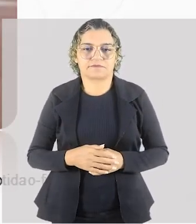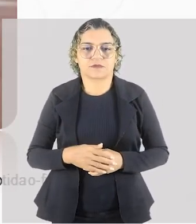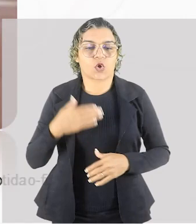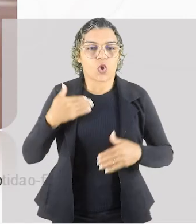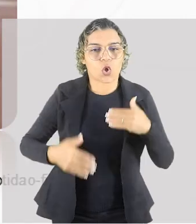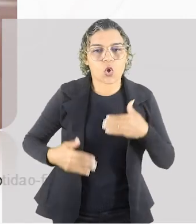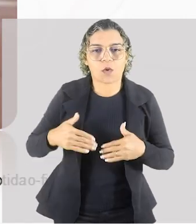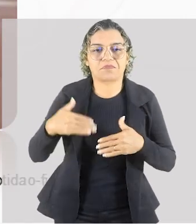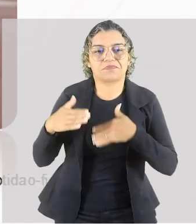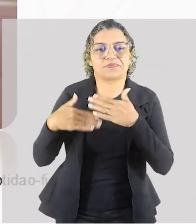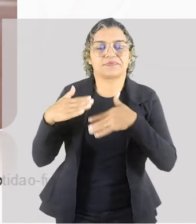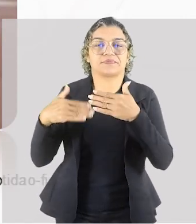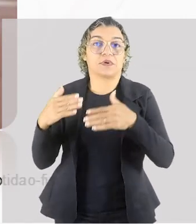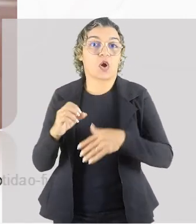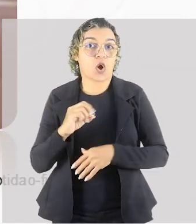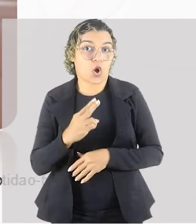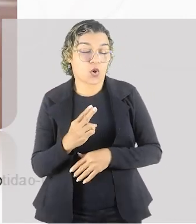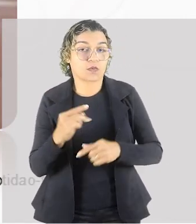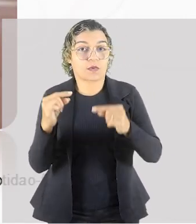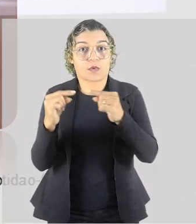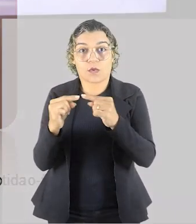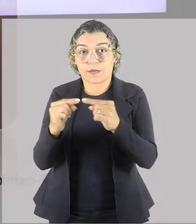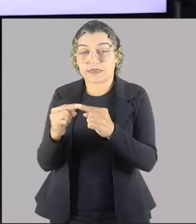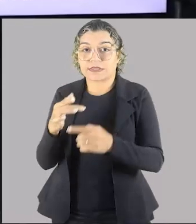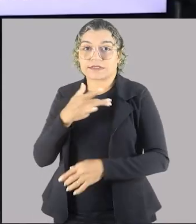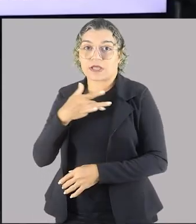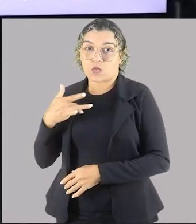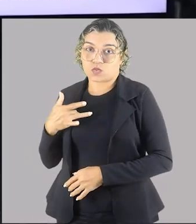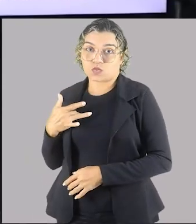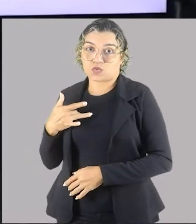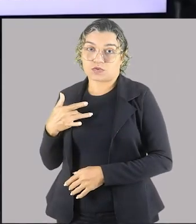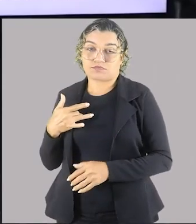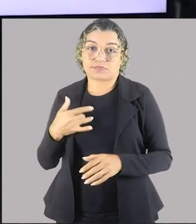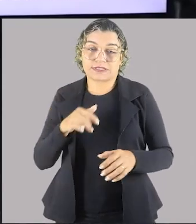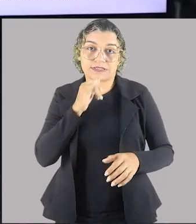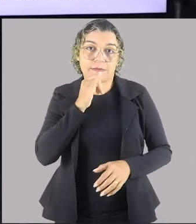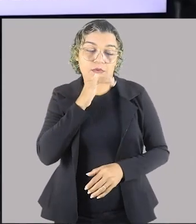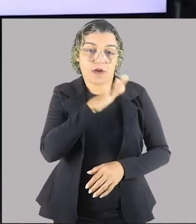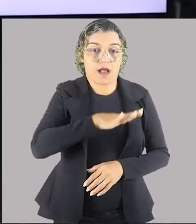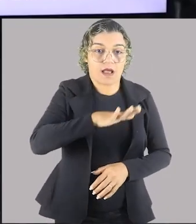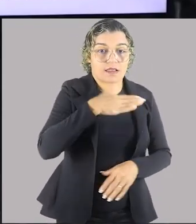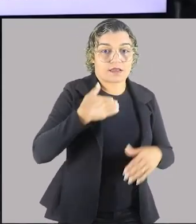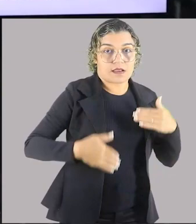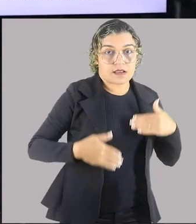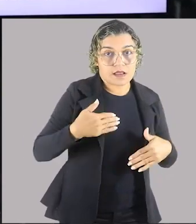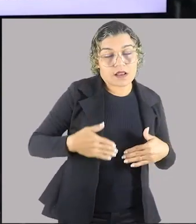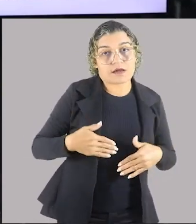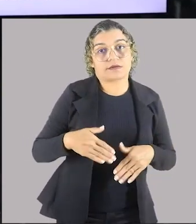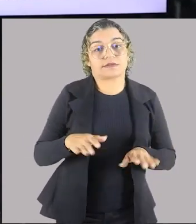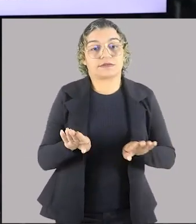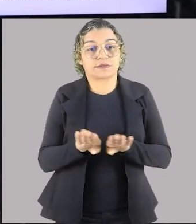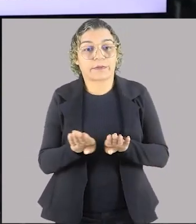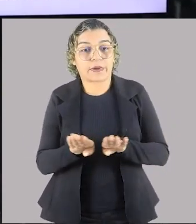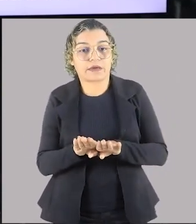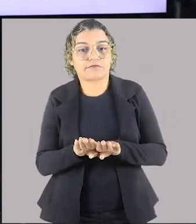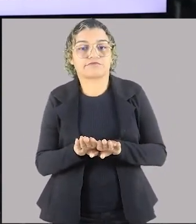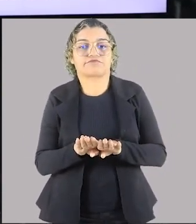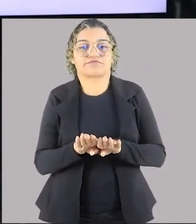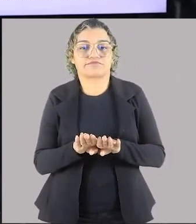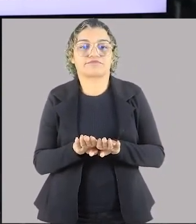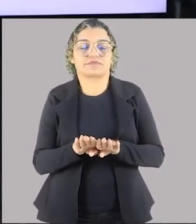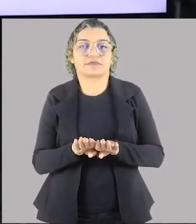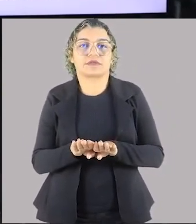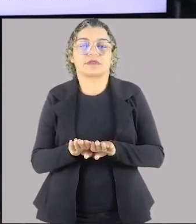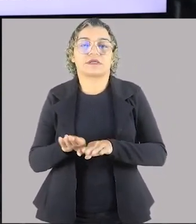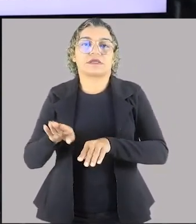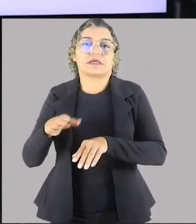ou relacionada à saúde. São essas duas divisões que existem na aptidão física. A aptidão física relacionada à saúde,